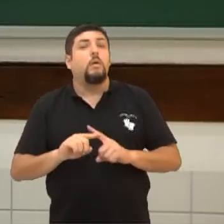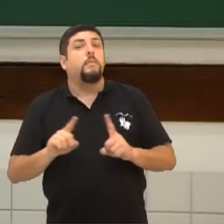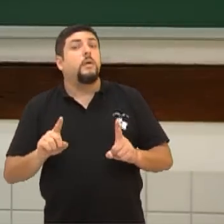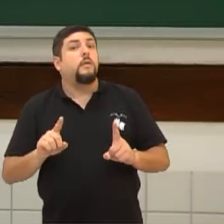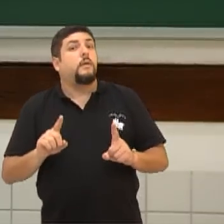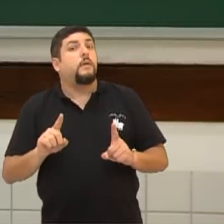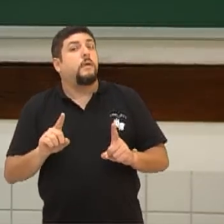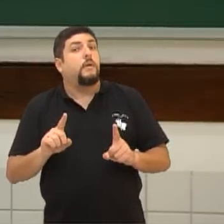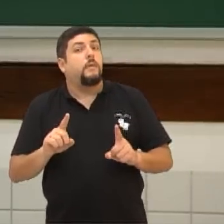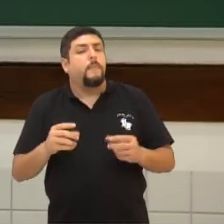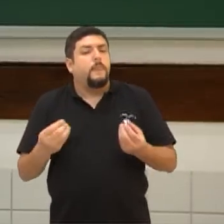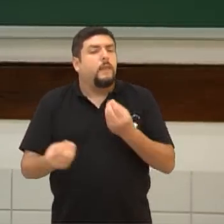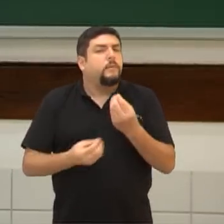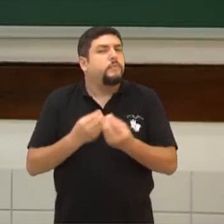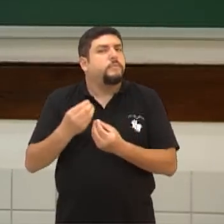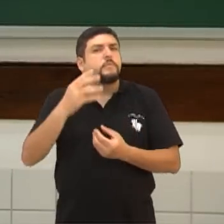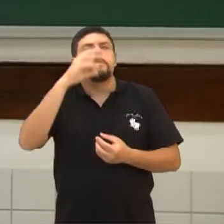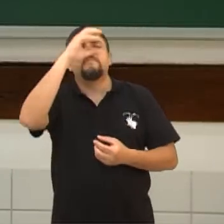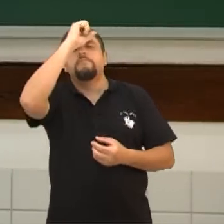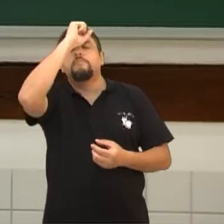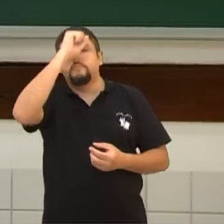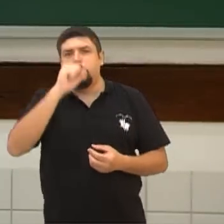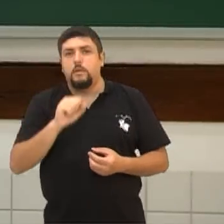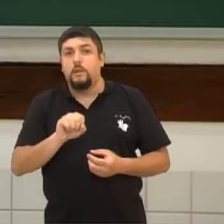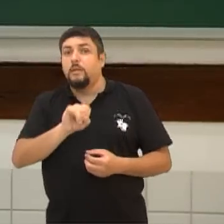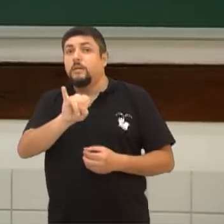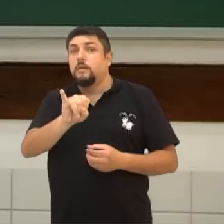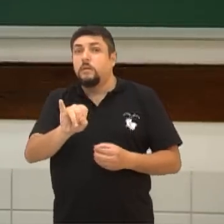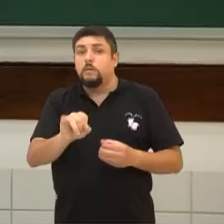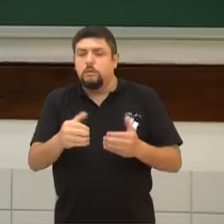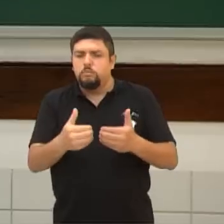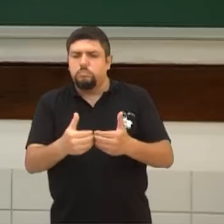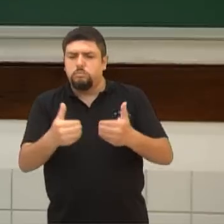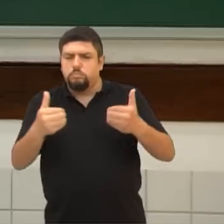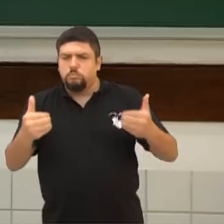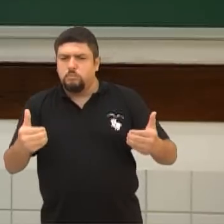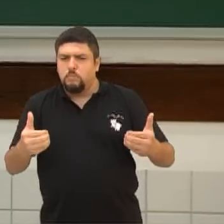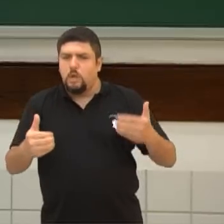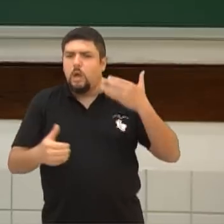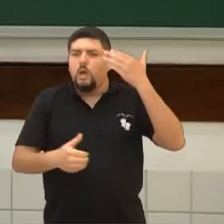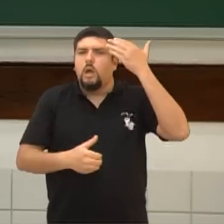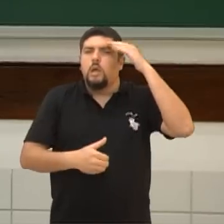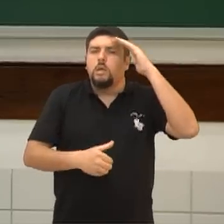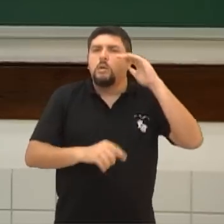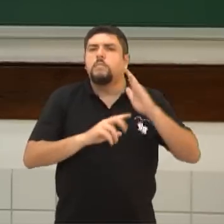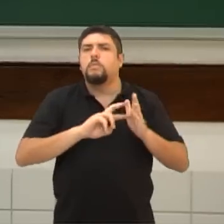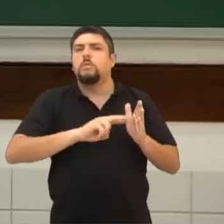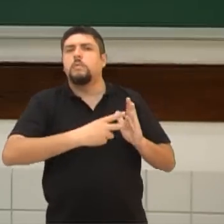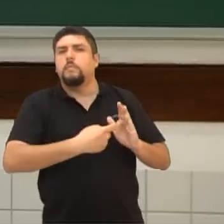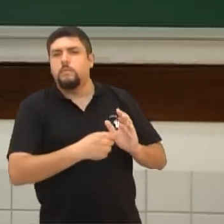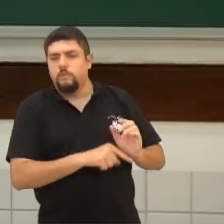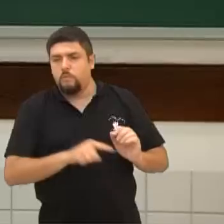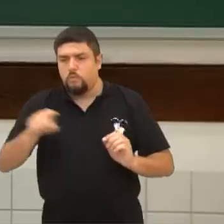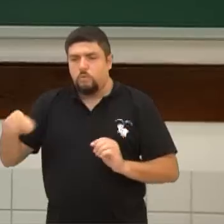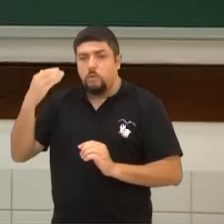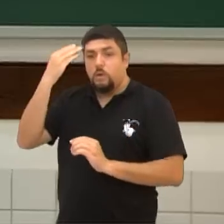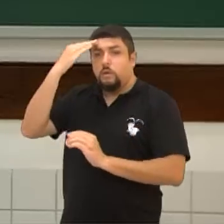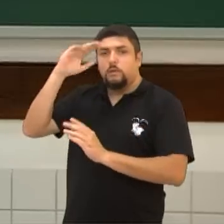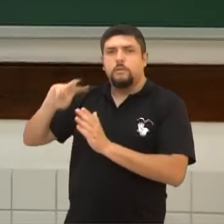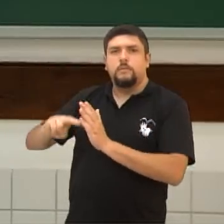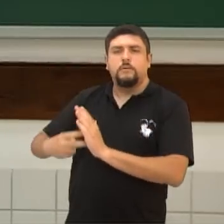é que a gente aprende as coisas. Quando a gente consegue formular um conceito a respeito daquilo. E às vezes, eu sei,